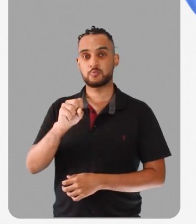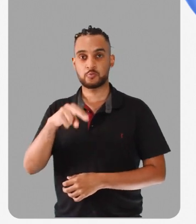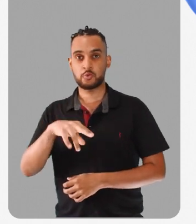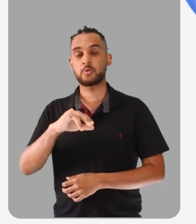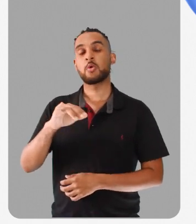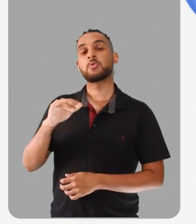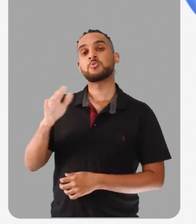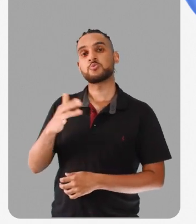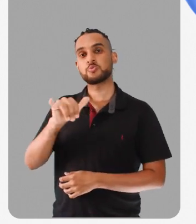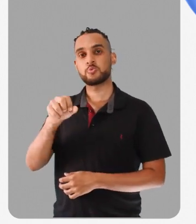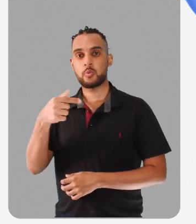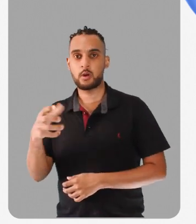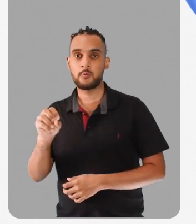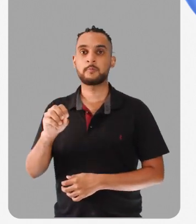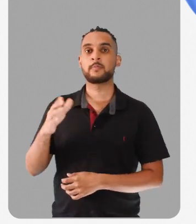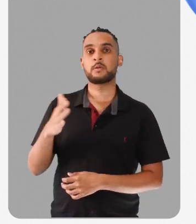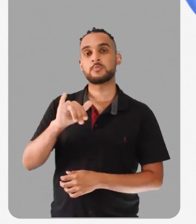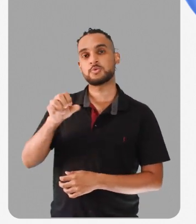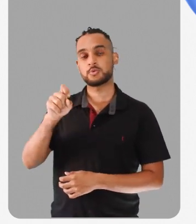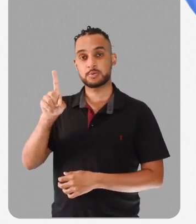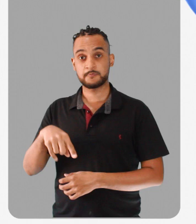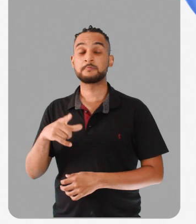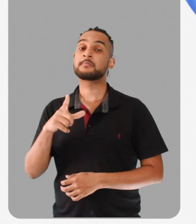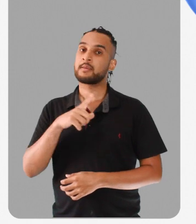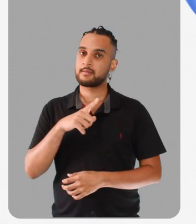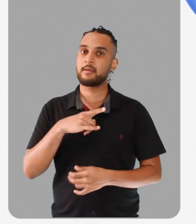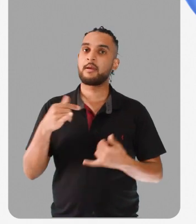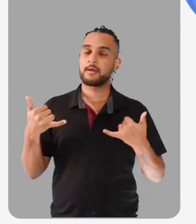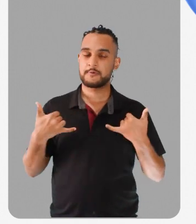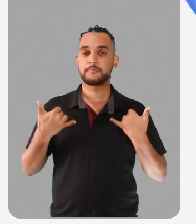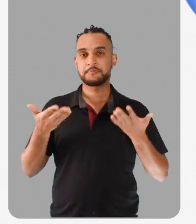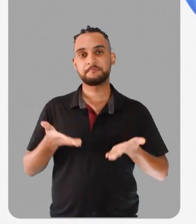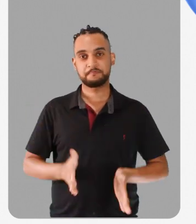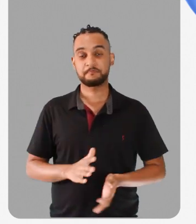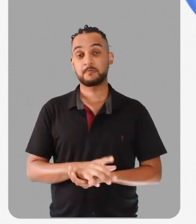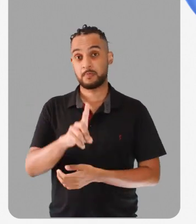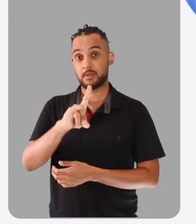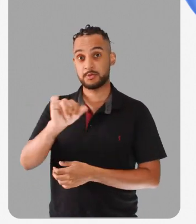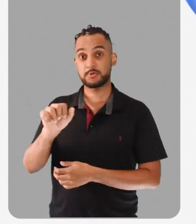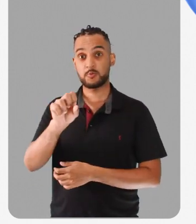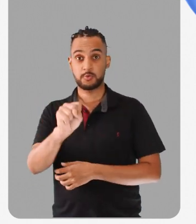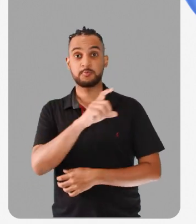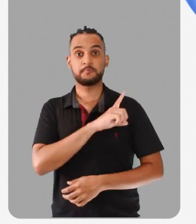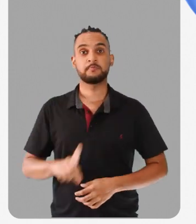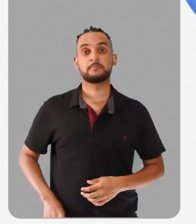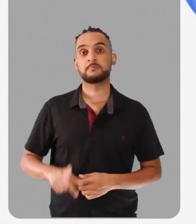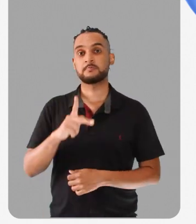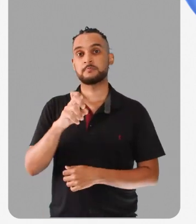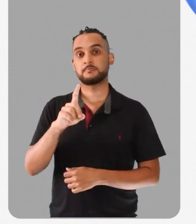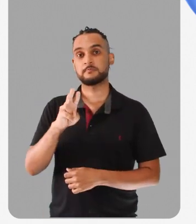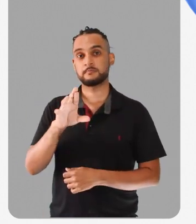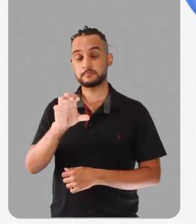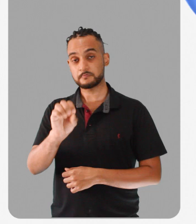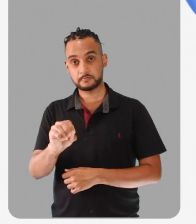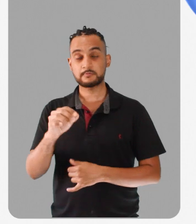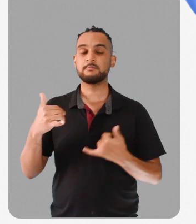padres Jefferson Nunes, João Luiz da Silva e Padre José Ailo Ferreira celebram mais um ano de vida. No dia